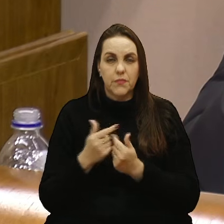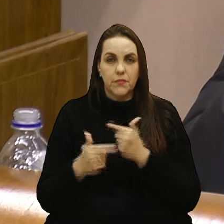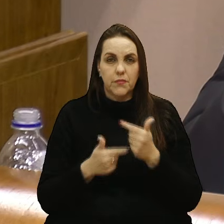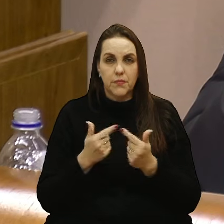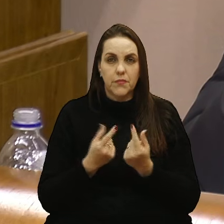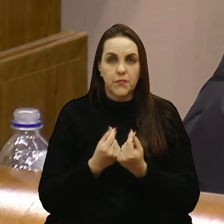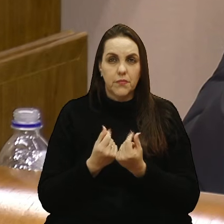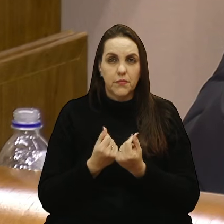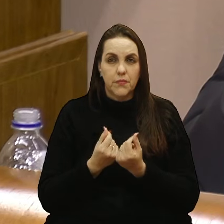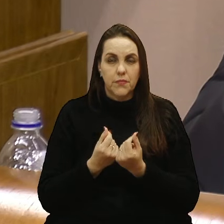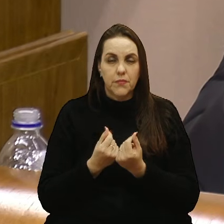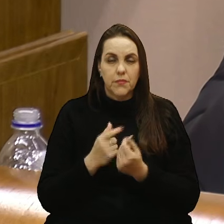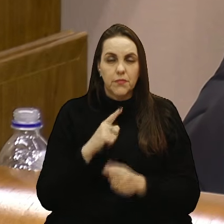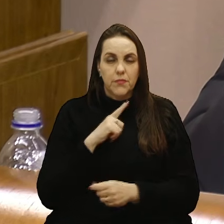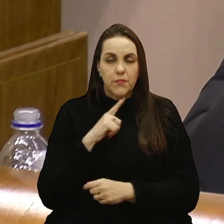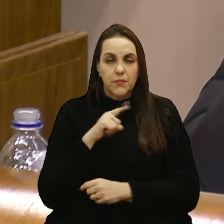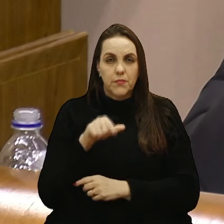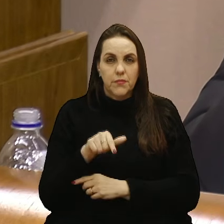nós fizemos